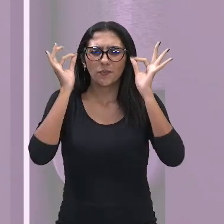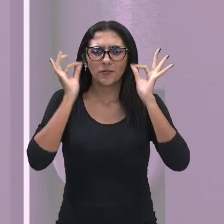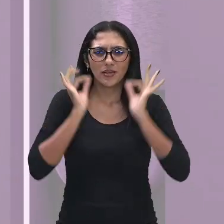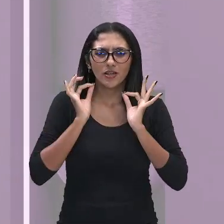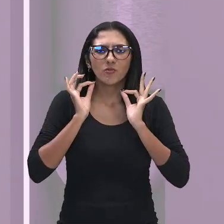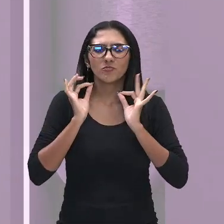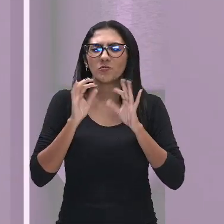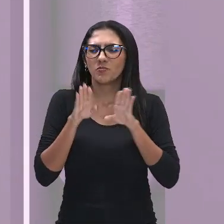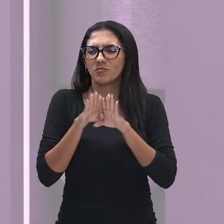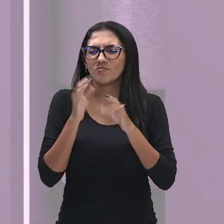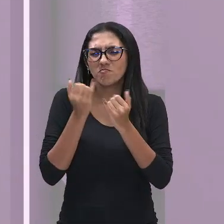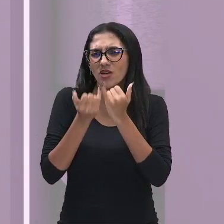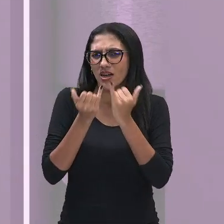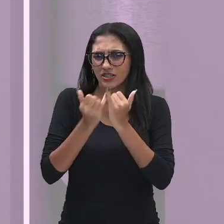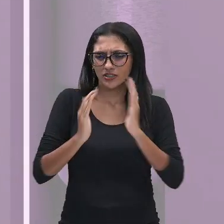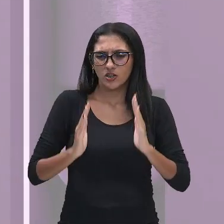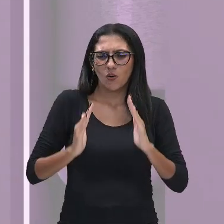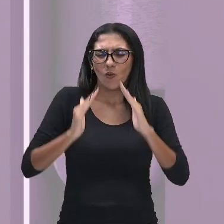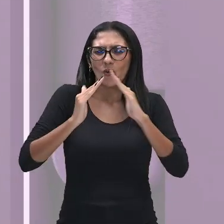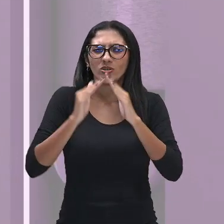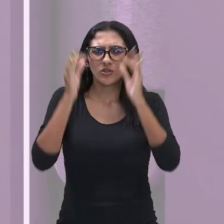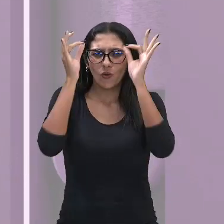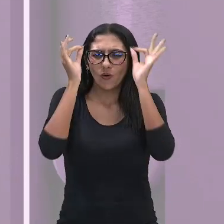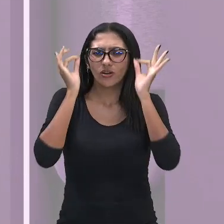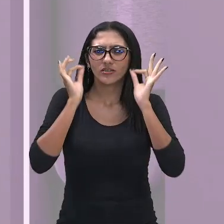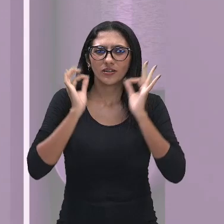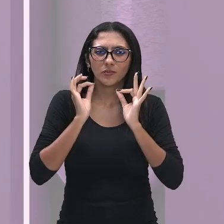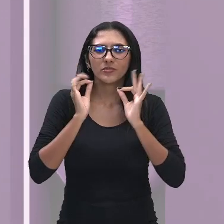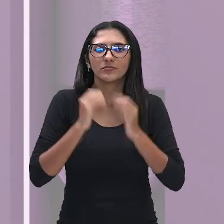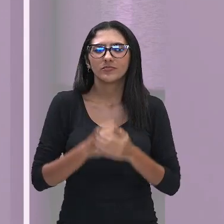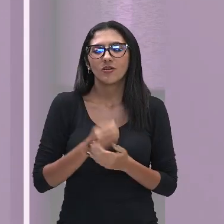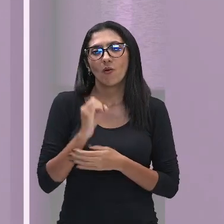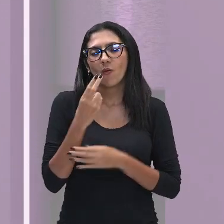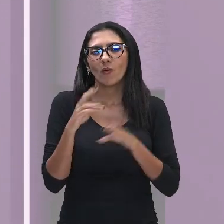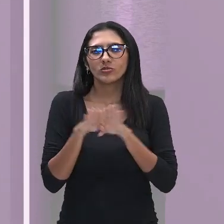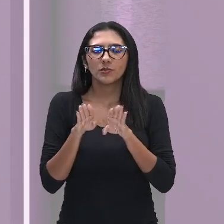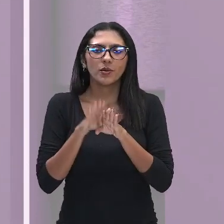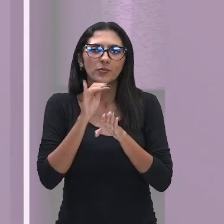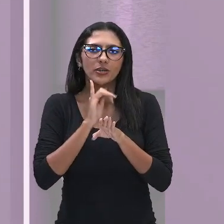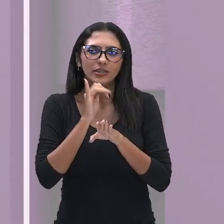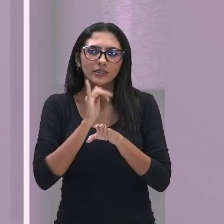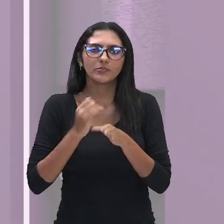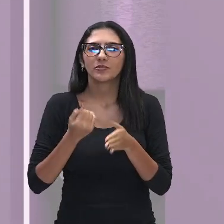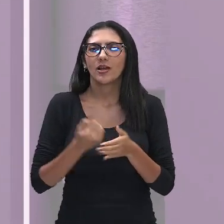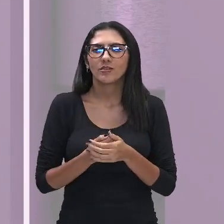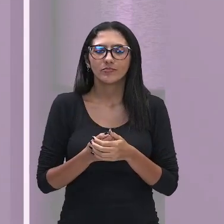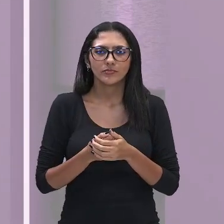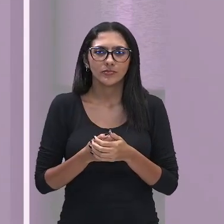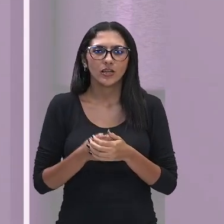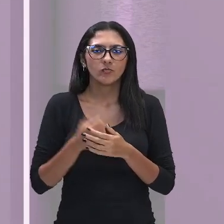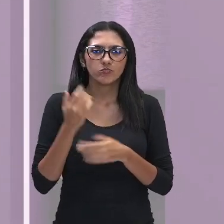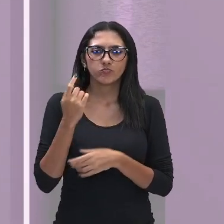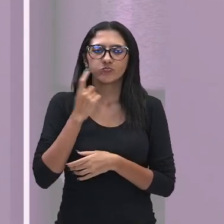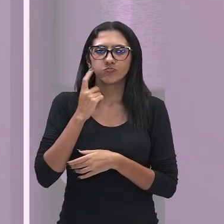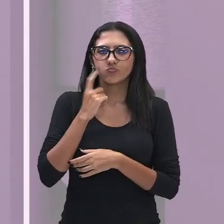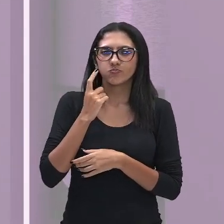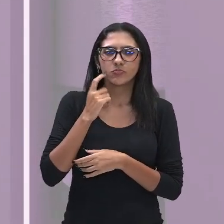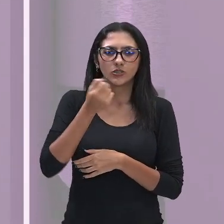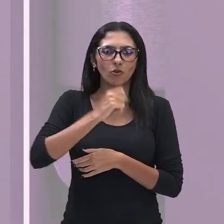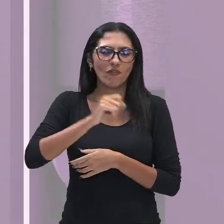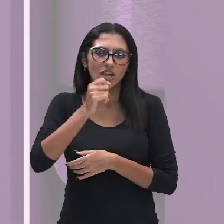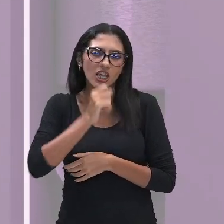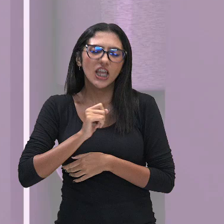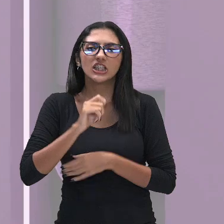pescoço, né? Ou ainda também ele é similar a uma casquinha de sorvete. Então, é como se você pegasse